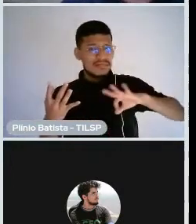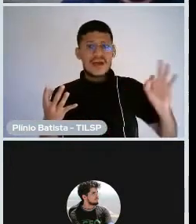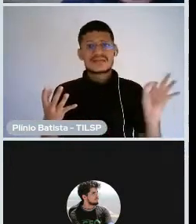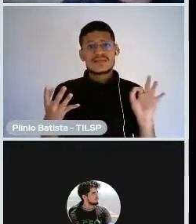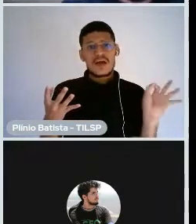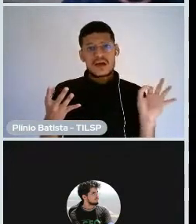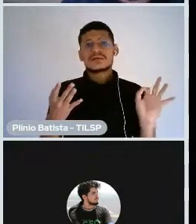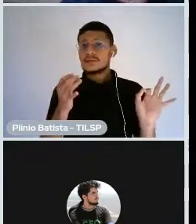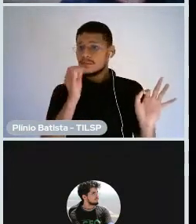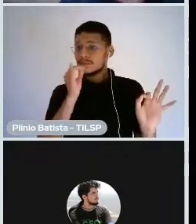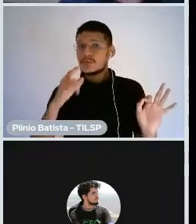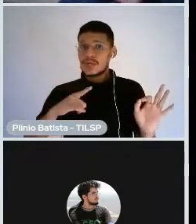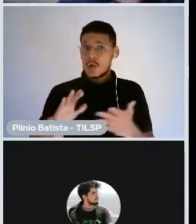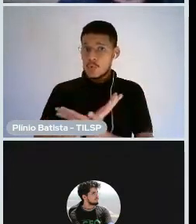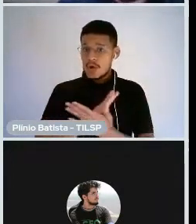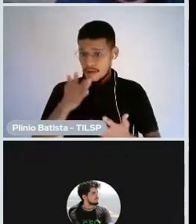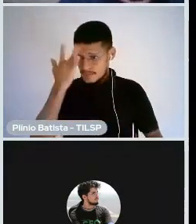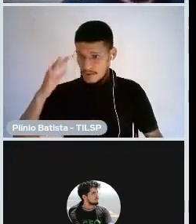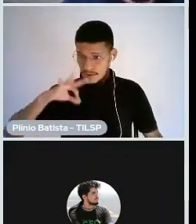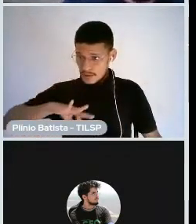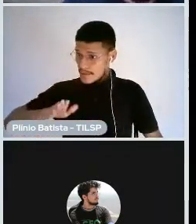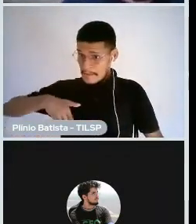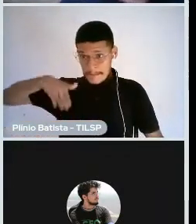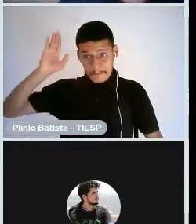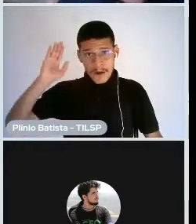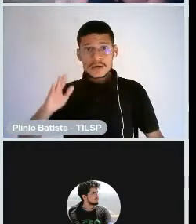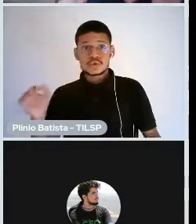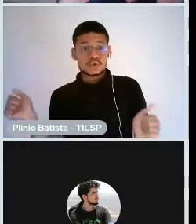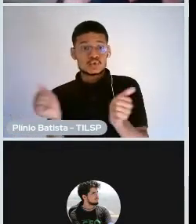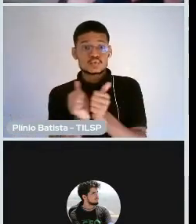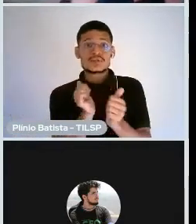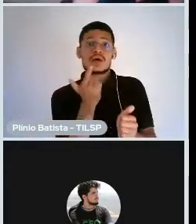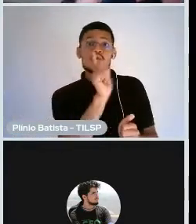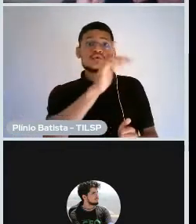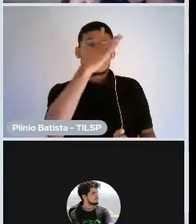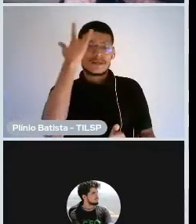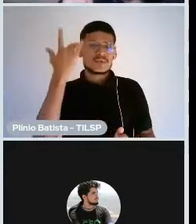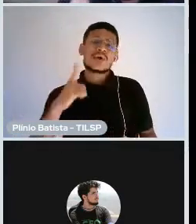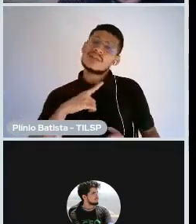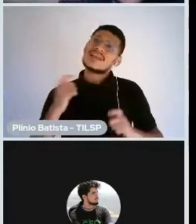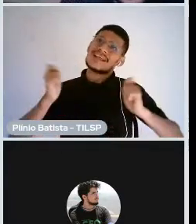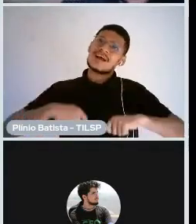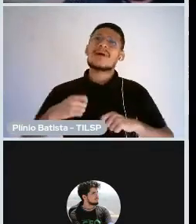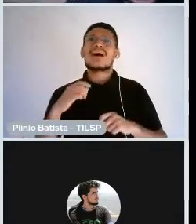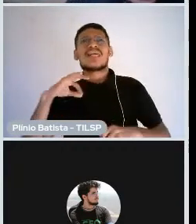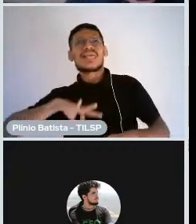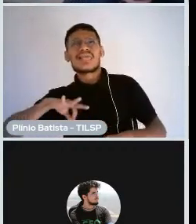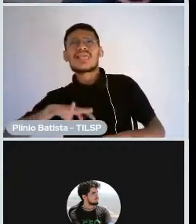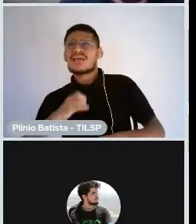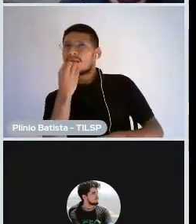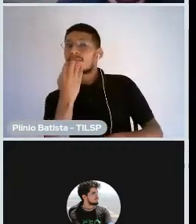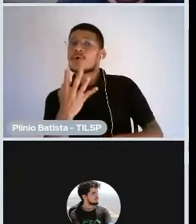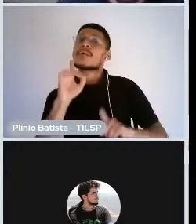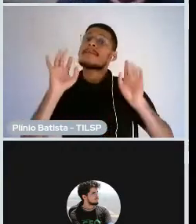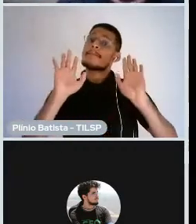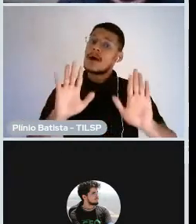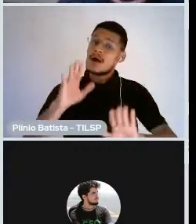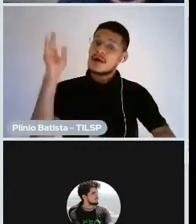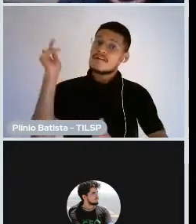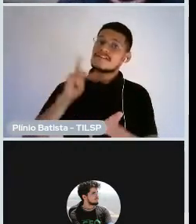que ganha demais e juntar com outras pessoas, pode ser que dê uma renda justa. Mas, na verdade, a gente